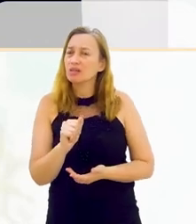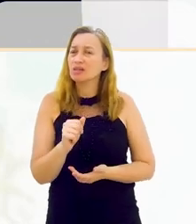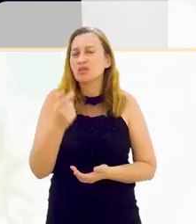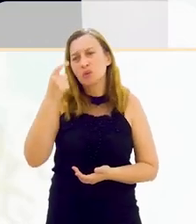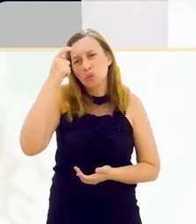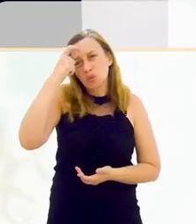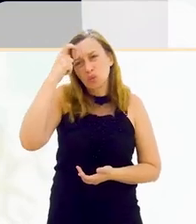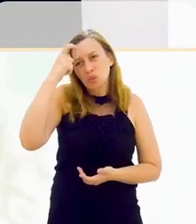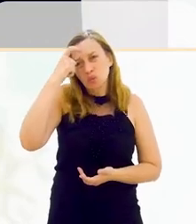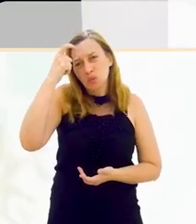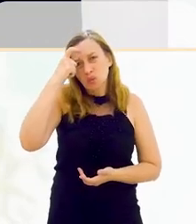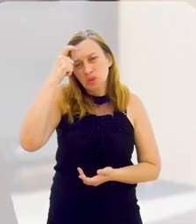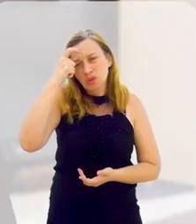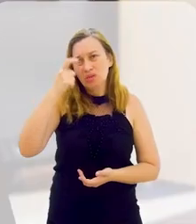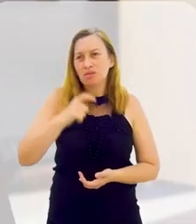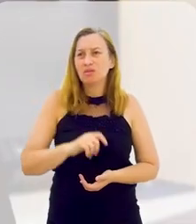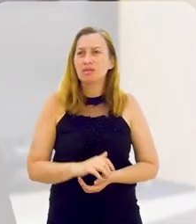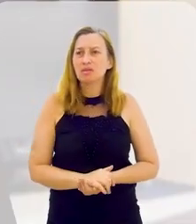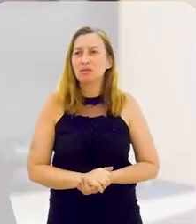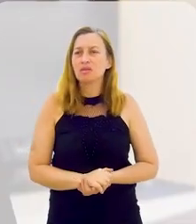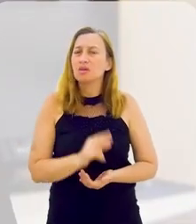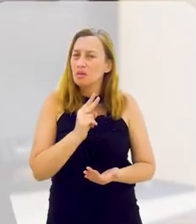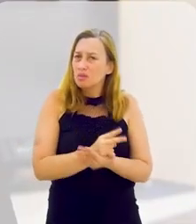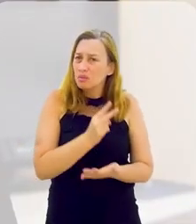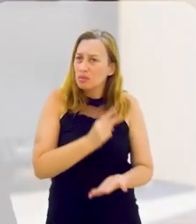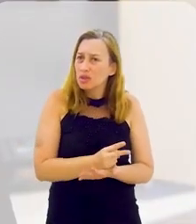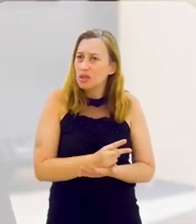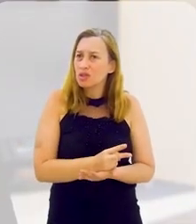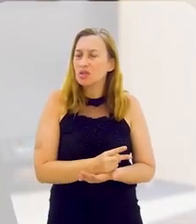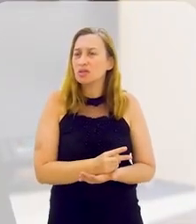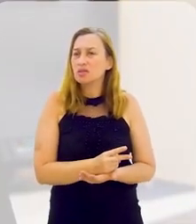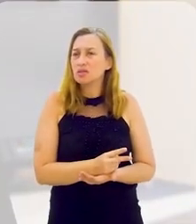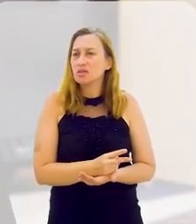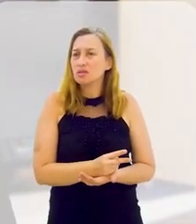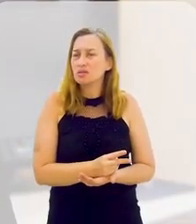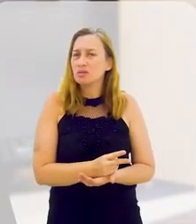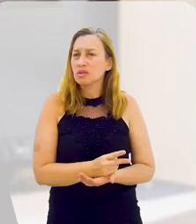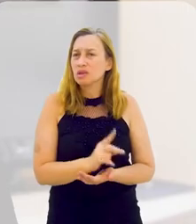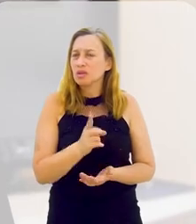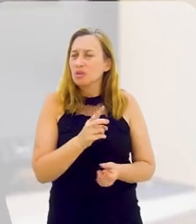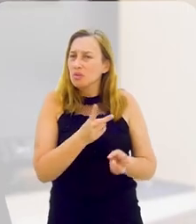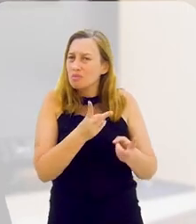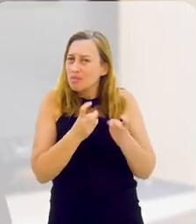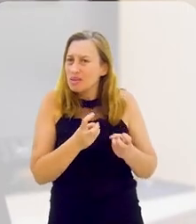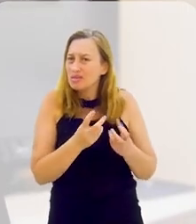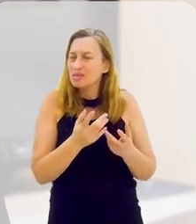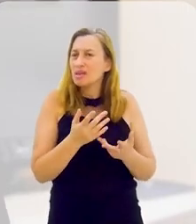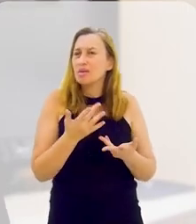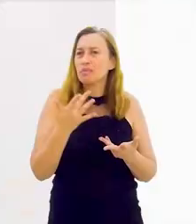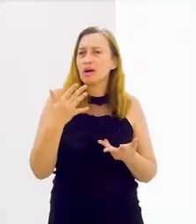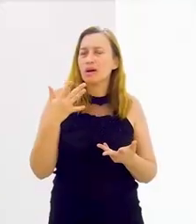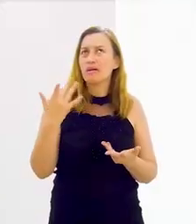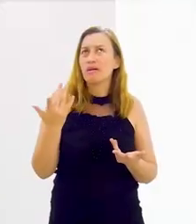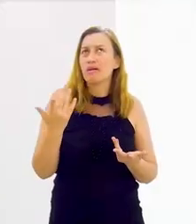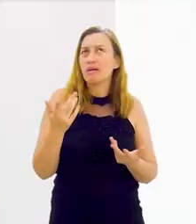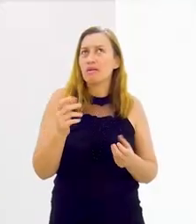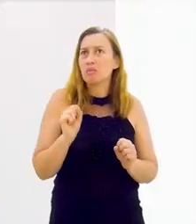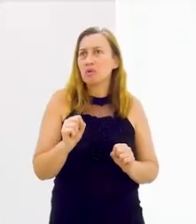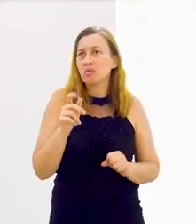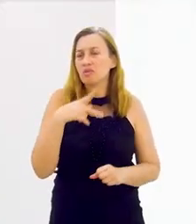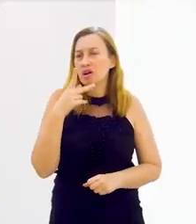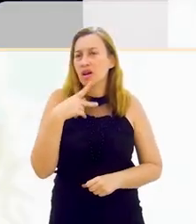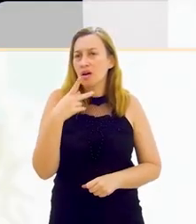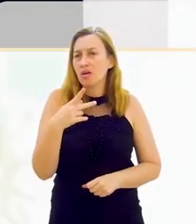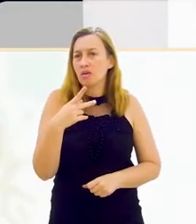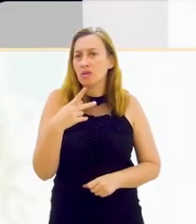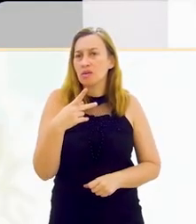lúdica, trazer essa consciência, mesmo que de forma sem que ela perceba, sem que ela,